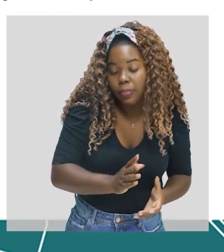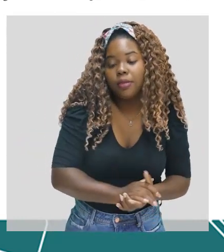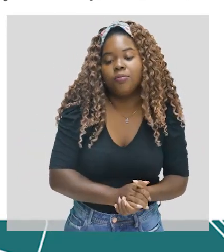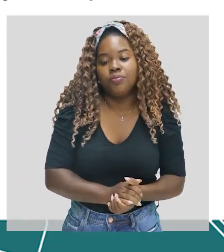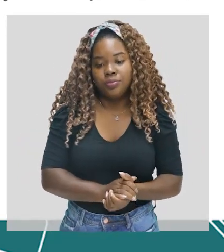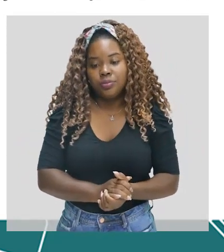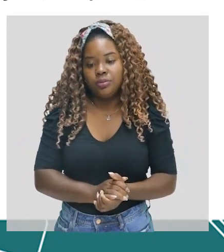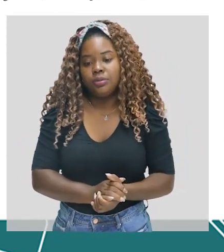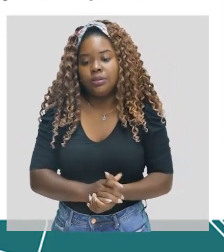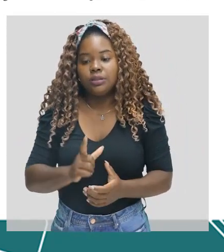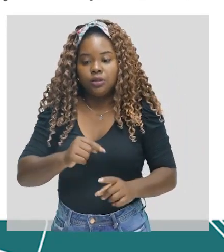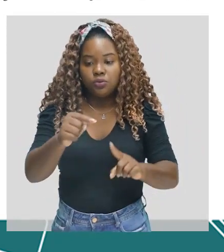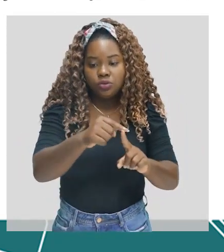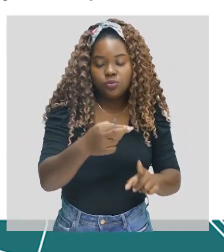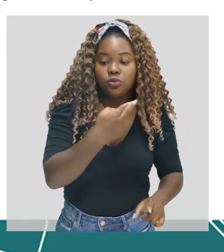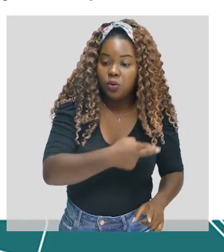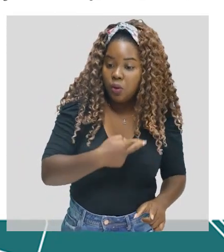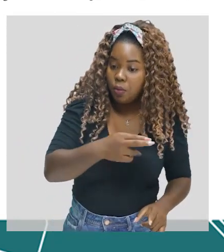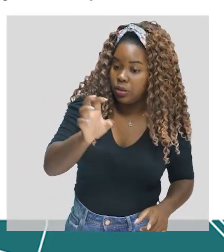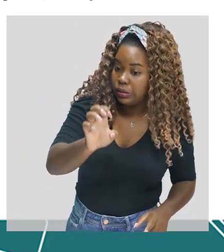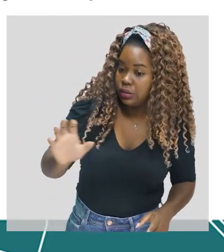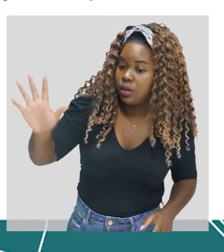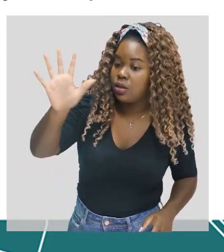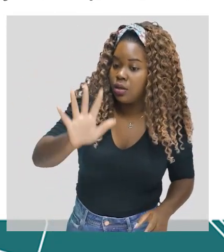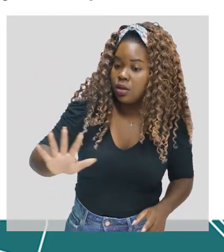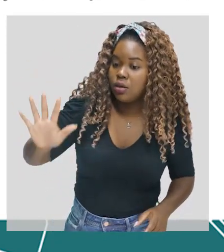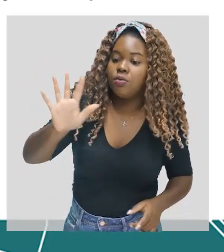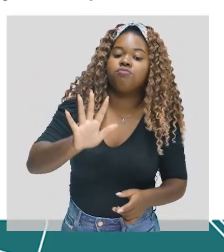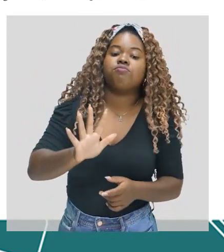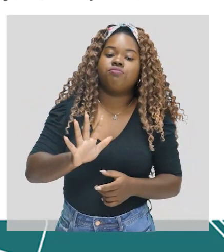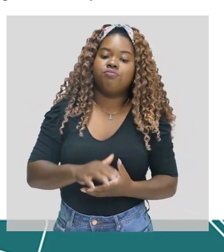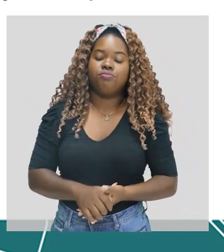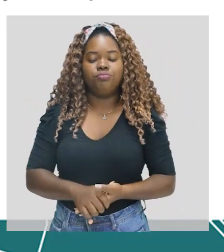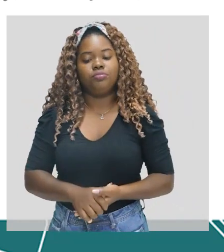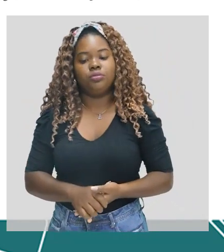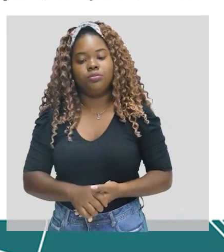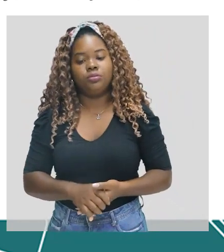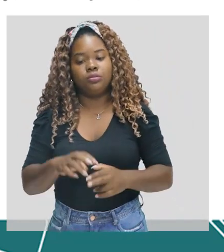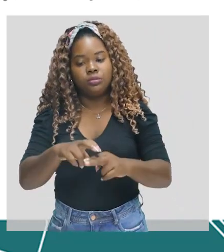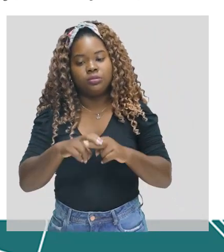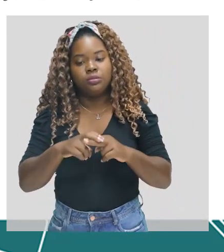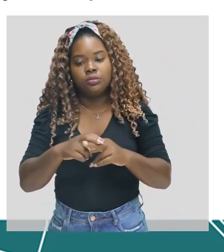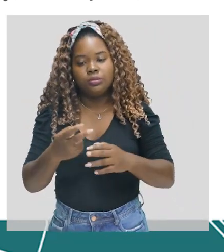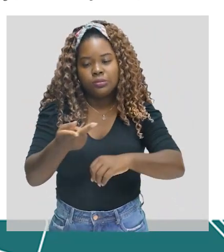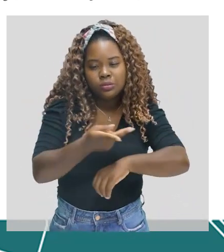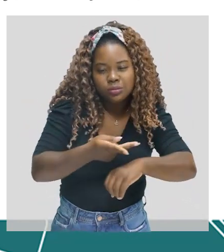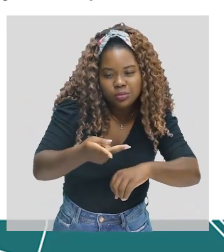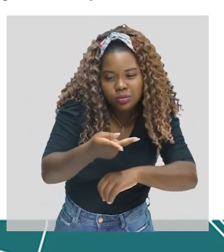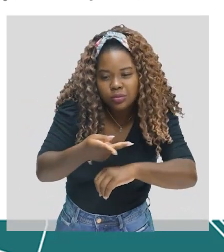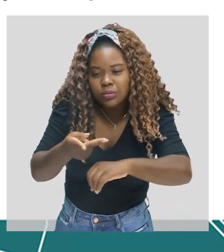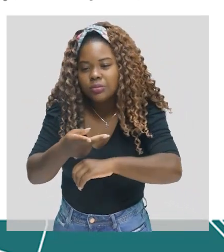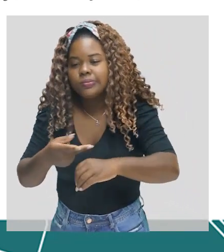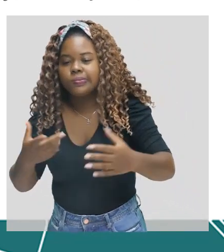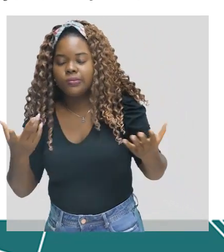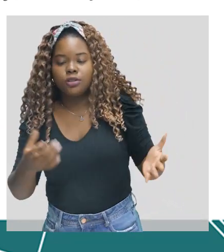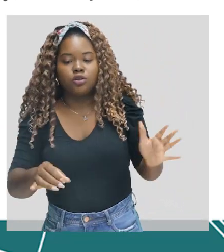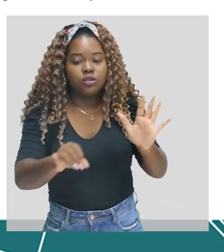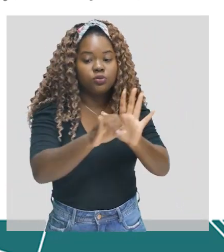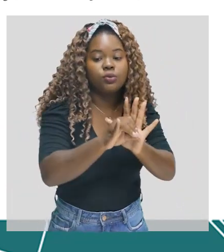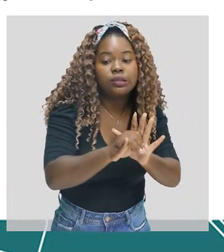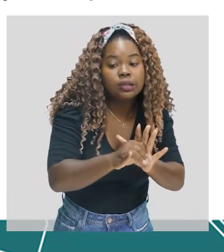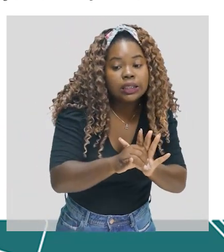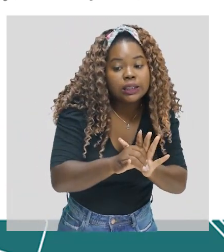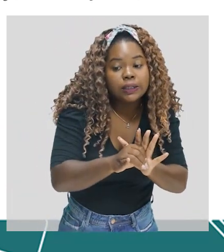modelos românticos da Europa, né? Apesar de procurar afirmar sua identidade. E aí é